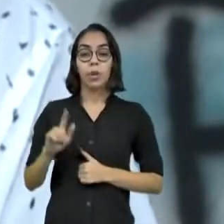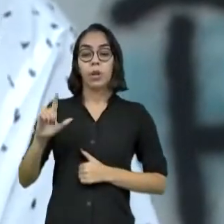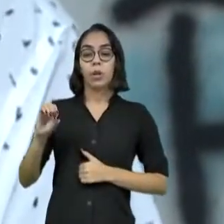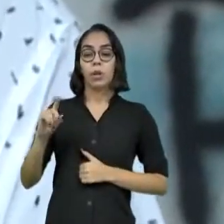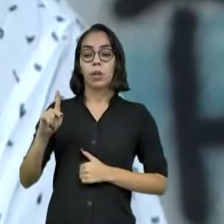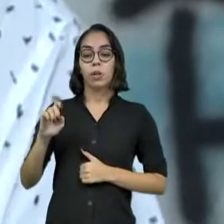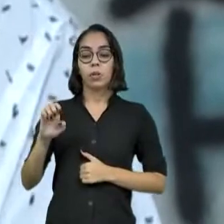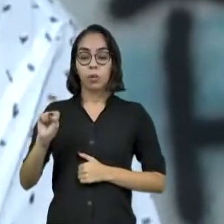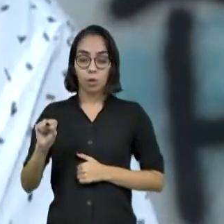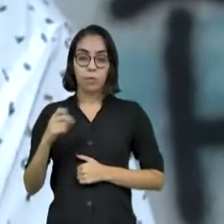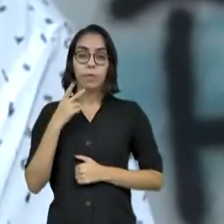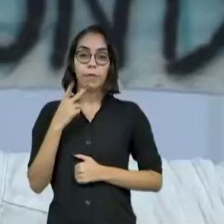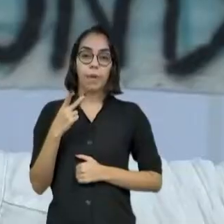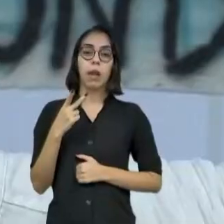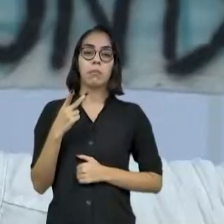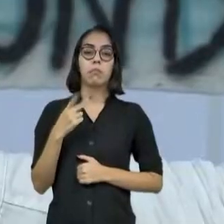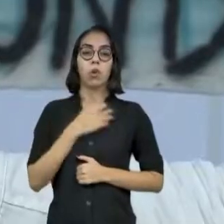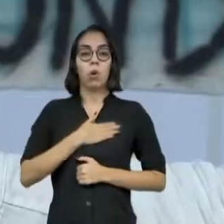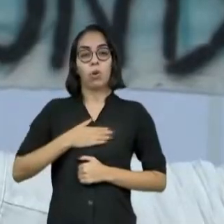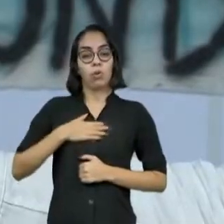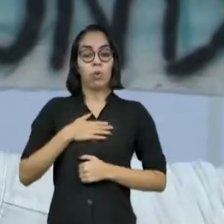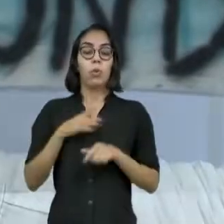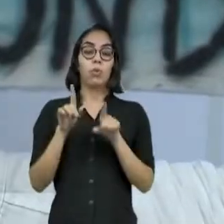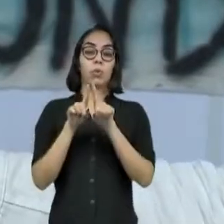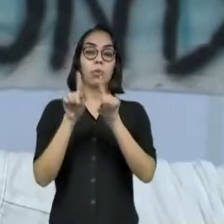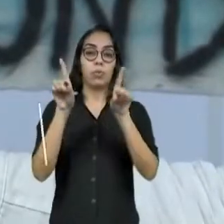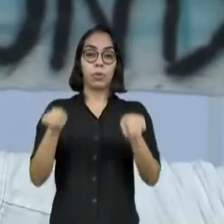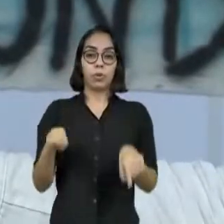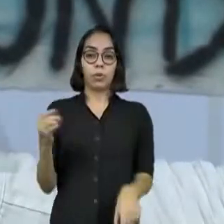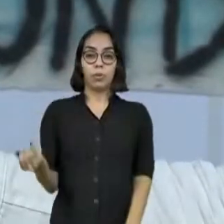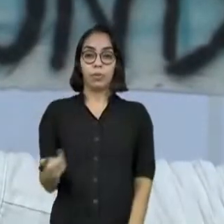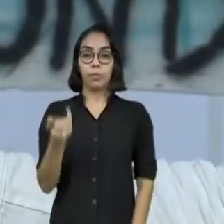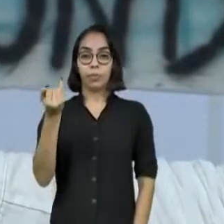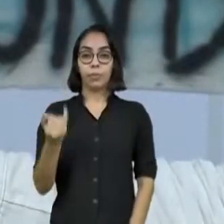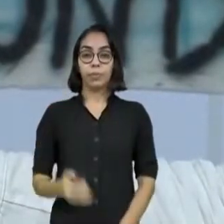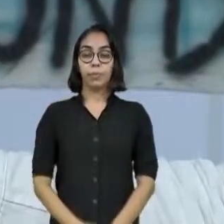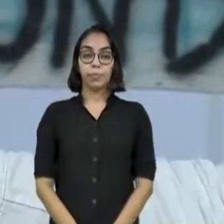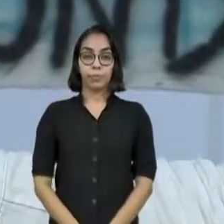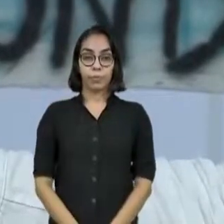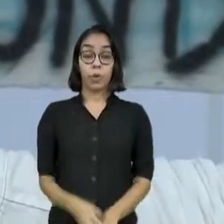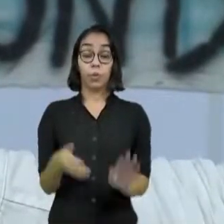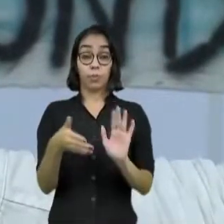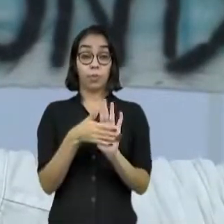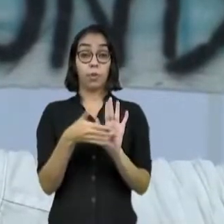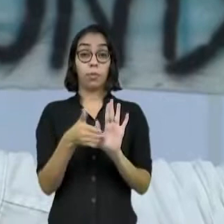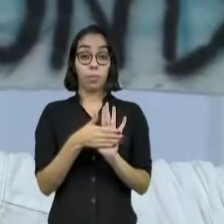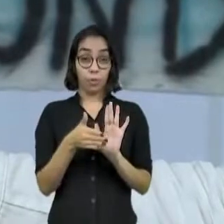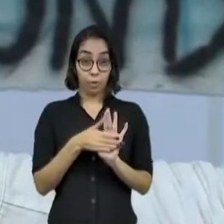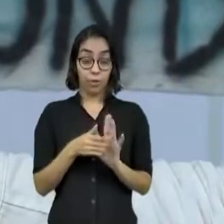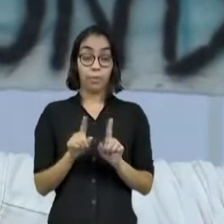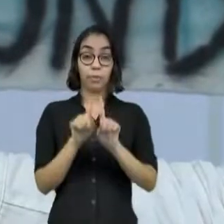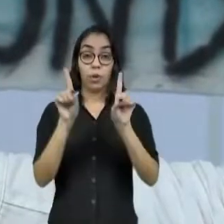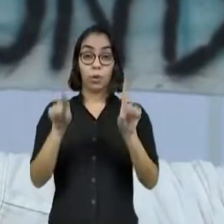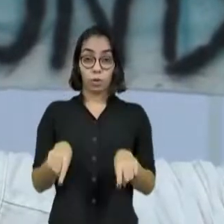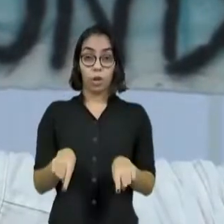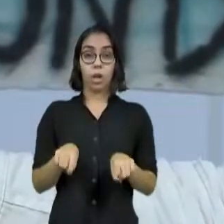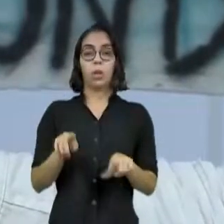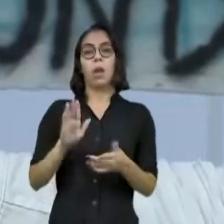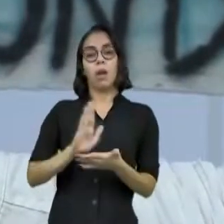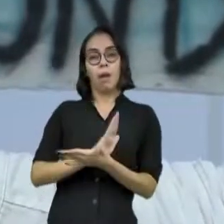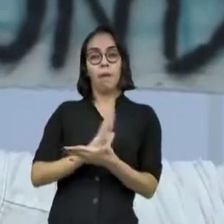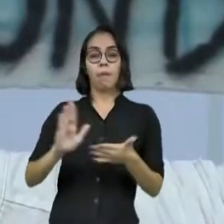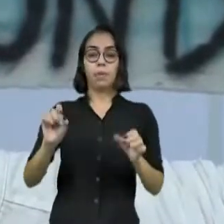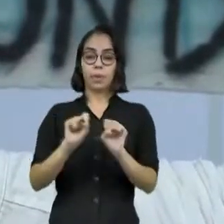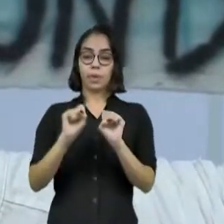a importância do projeto. Importante as propostas que hoje tramitam em algumas assembleias, em